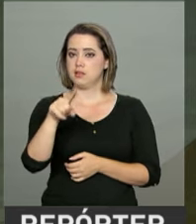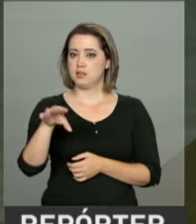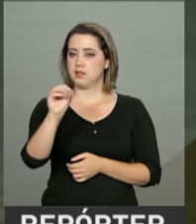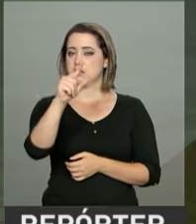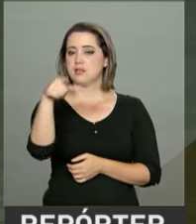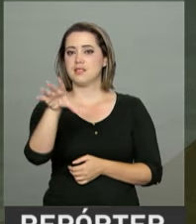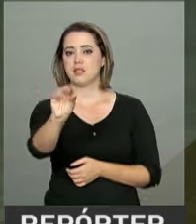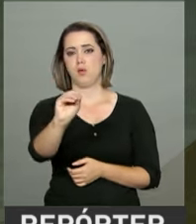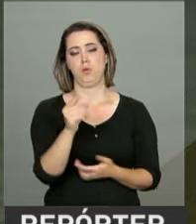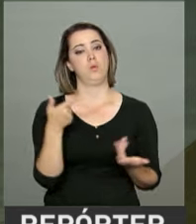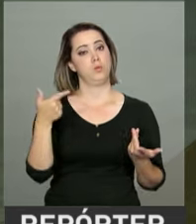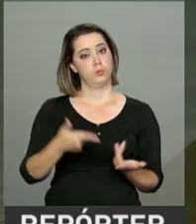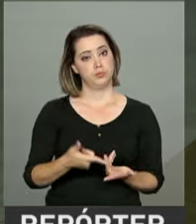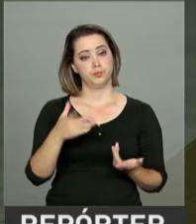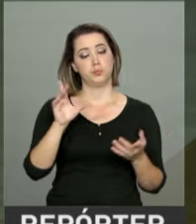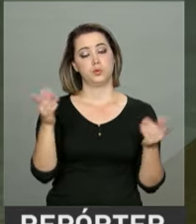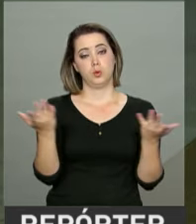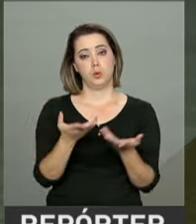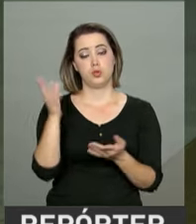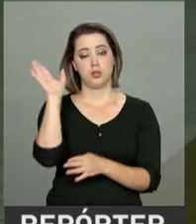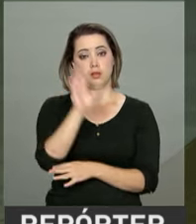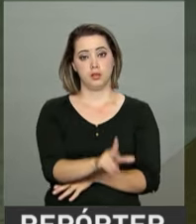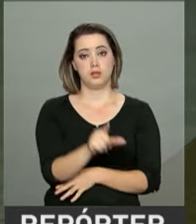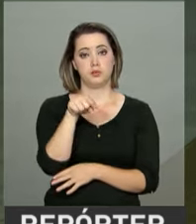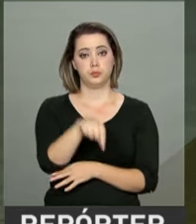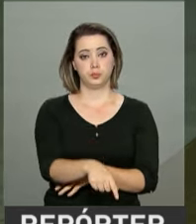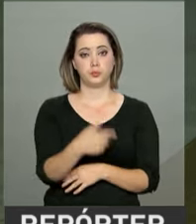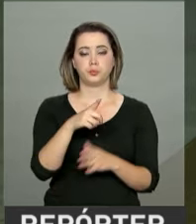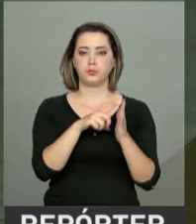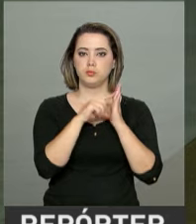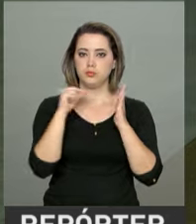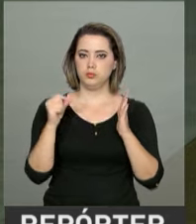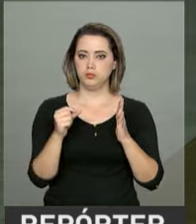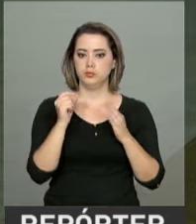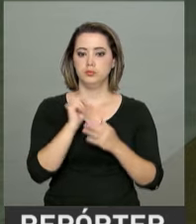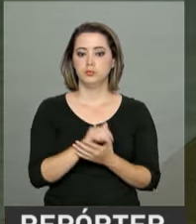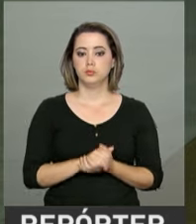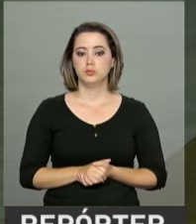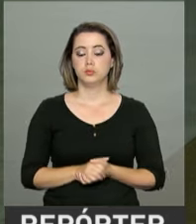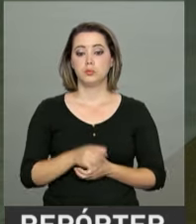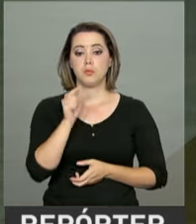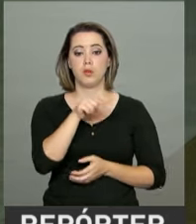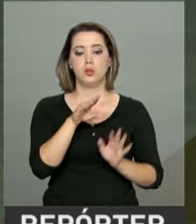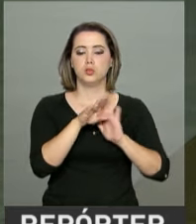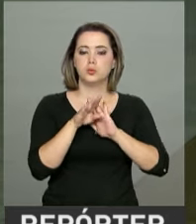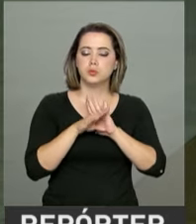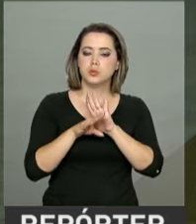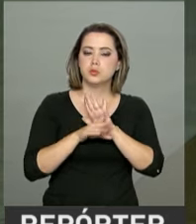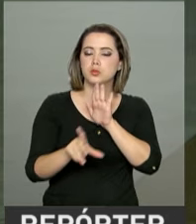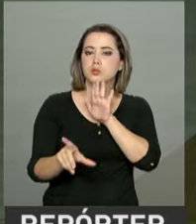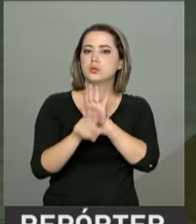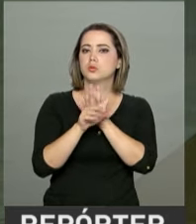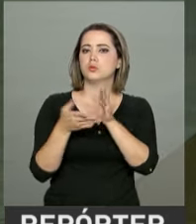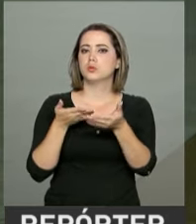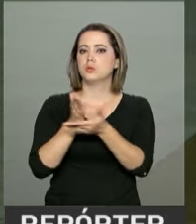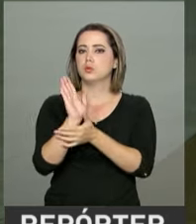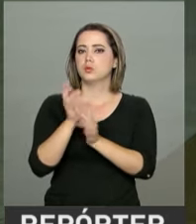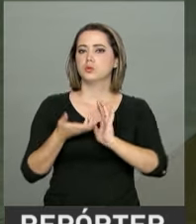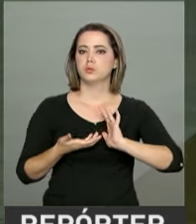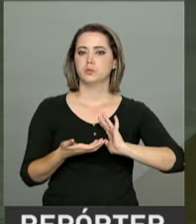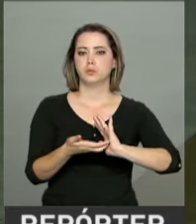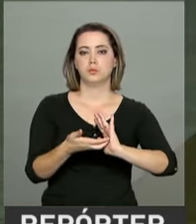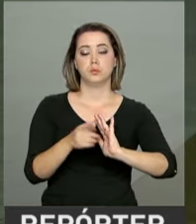trabalho brasileiro na tarde desta sexta-feira aqui no Palácio do Planalto. Este projeto de lei foi aprovado pela Câmara